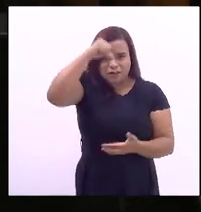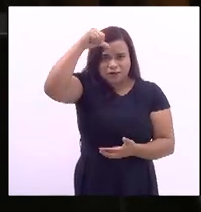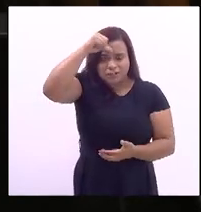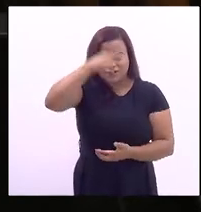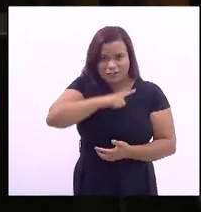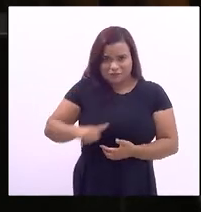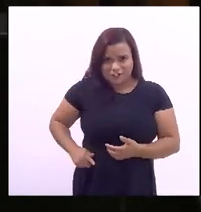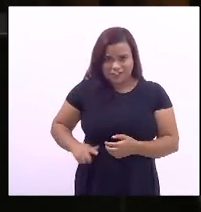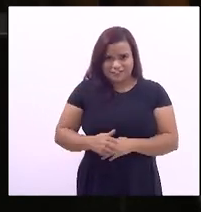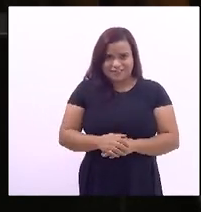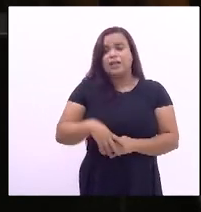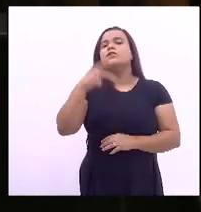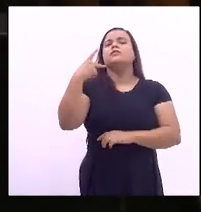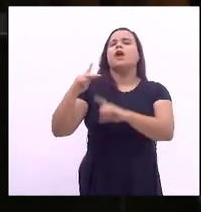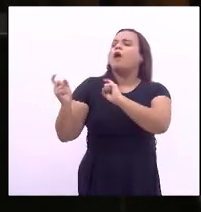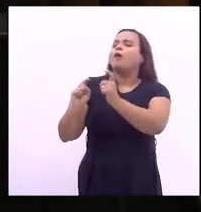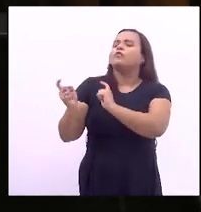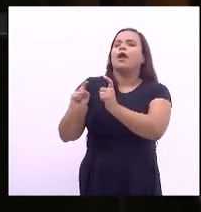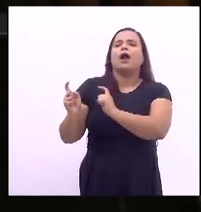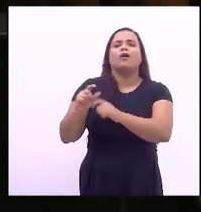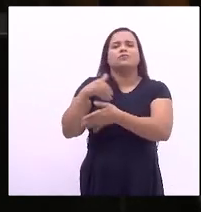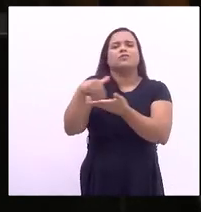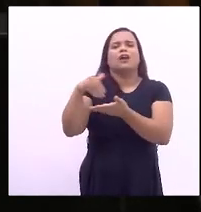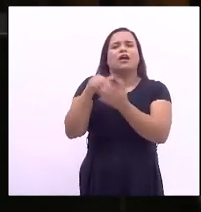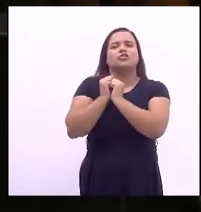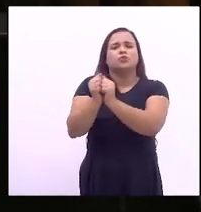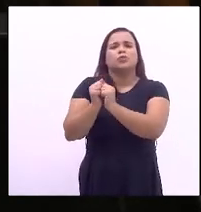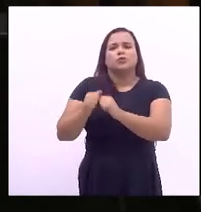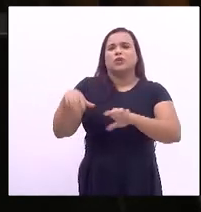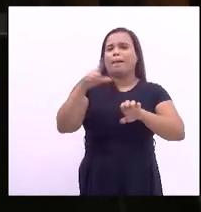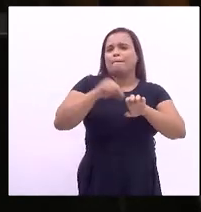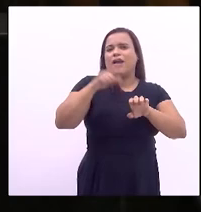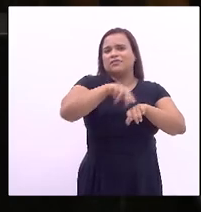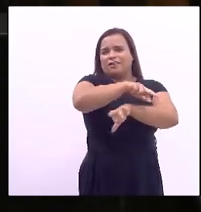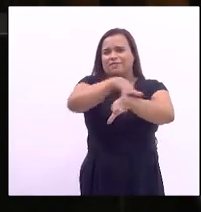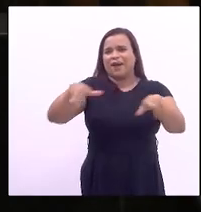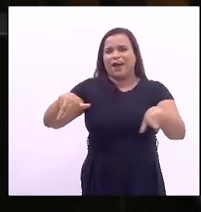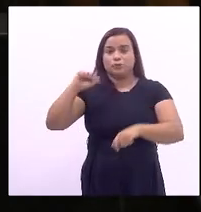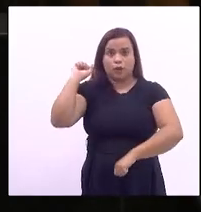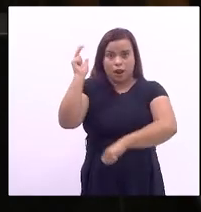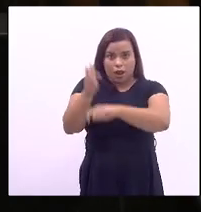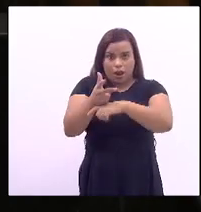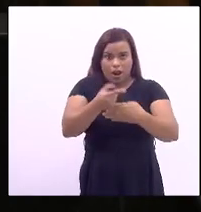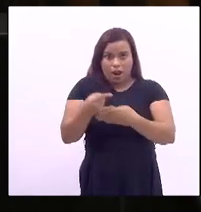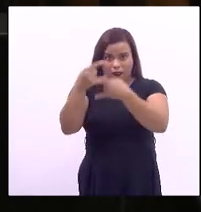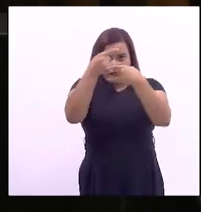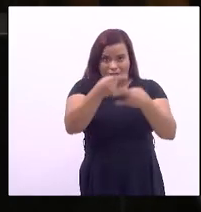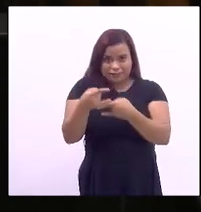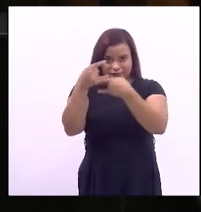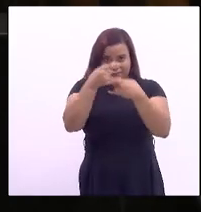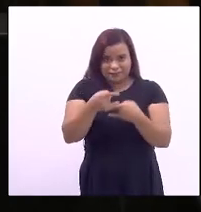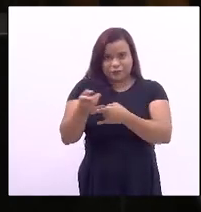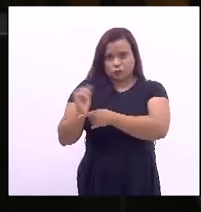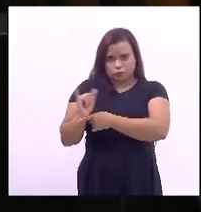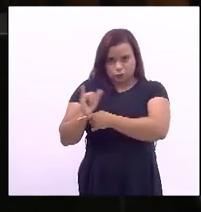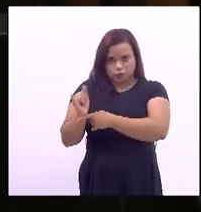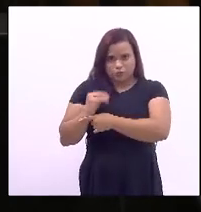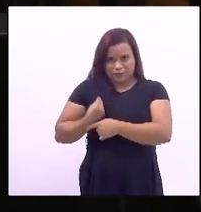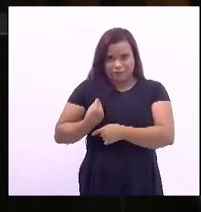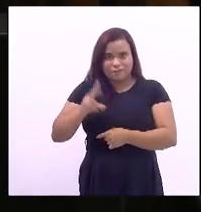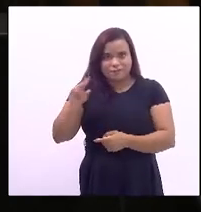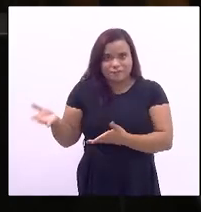transmitir suas reuniões com os secretários e empresários numa Live ao vivo no YouTube